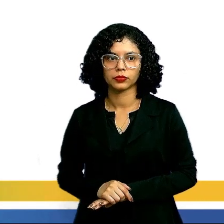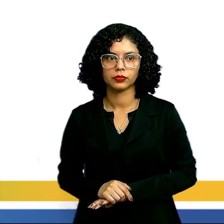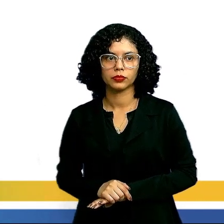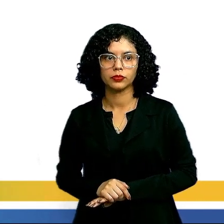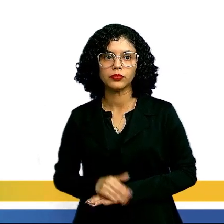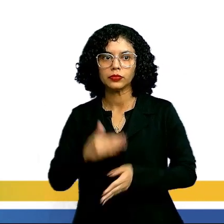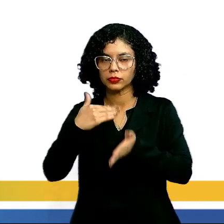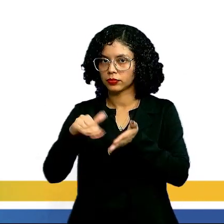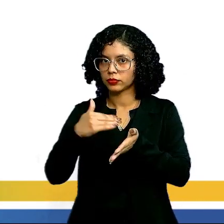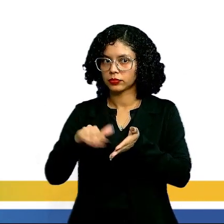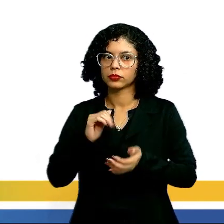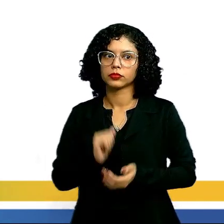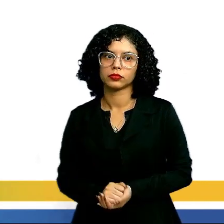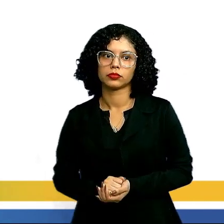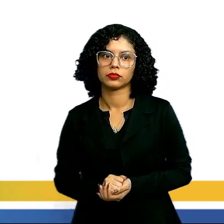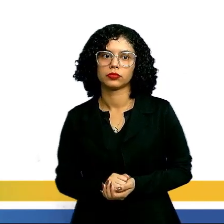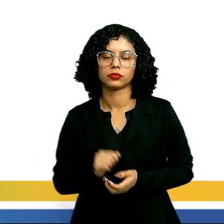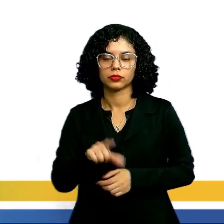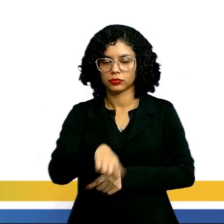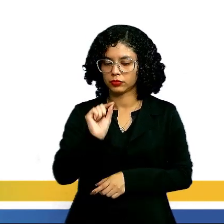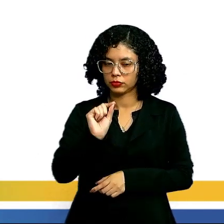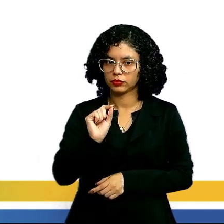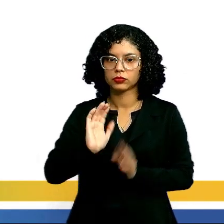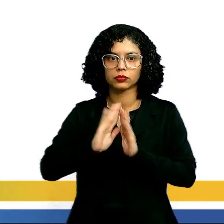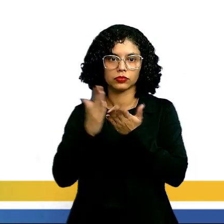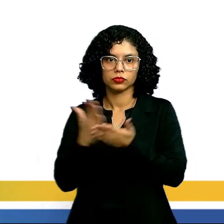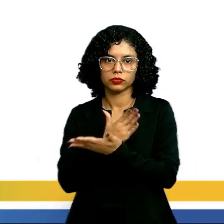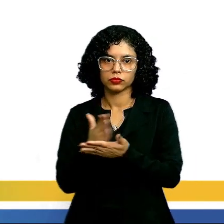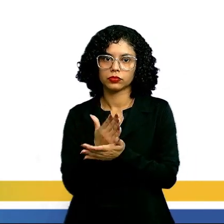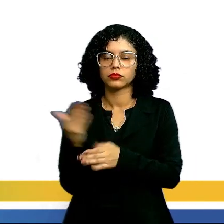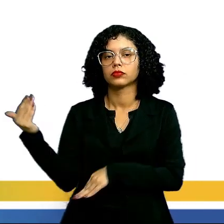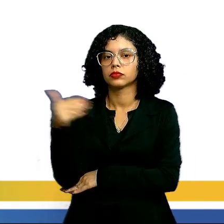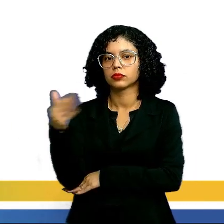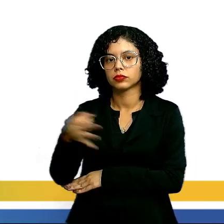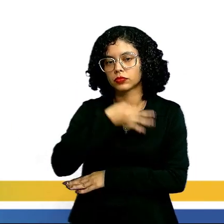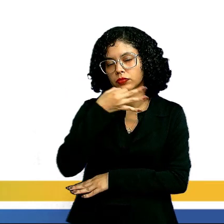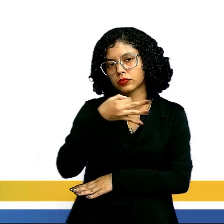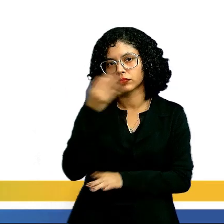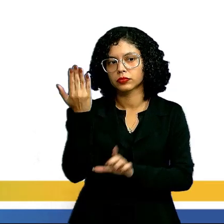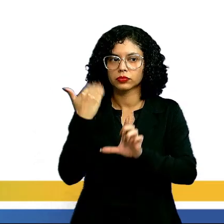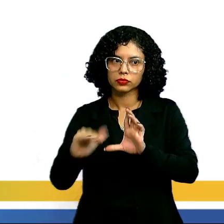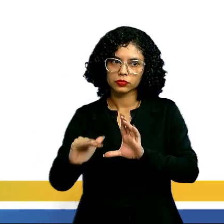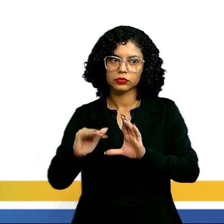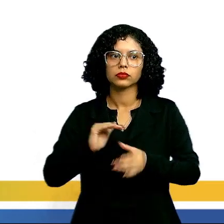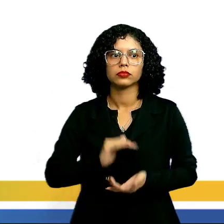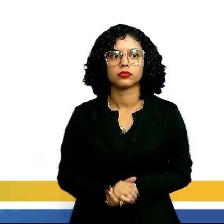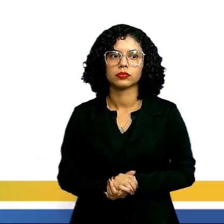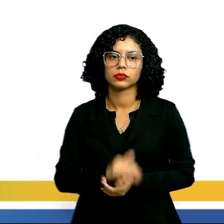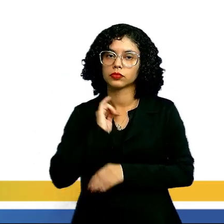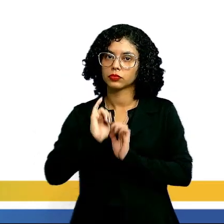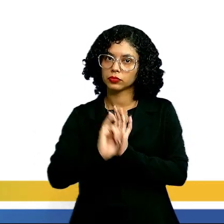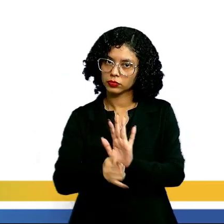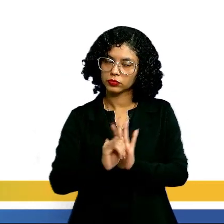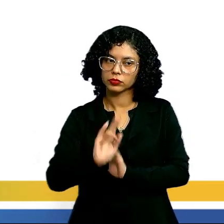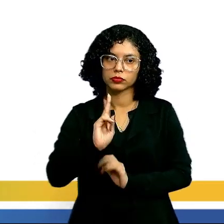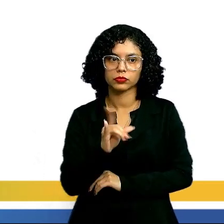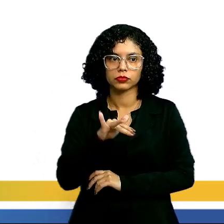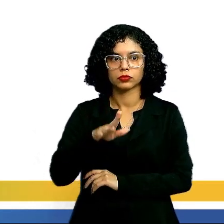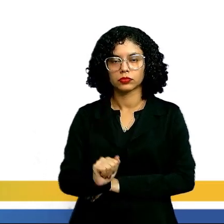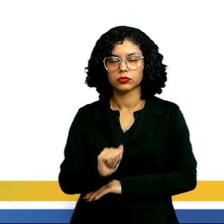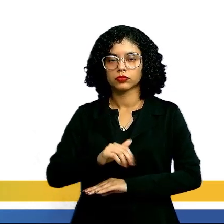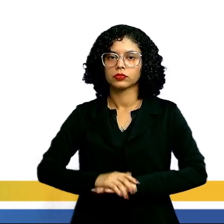O administrador do blog irá sortear um livro entre os visitantes que opinaram na